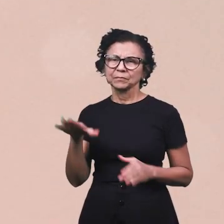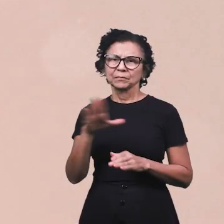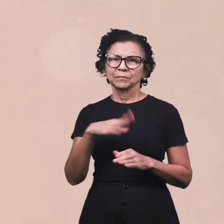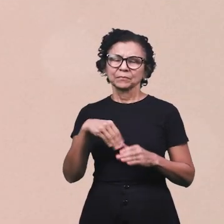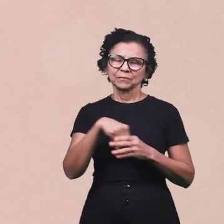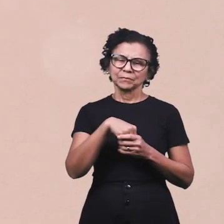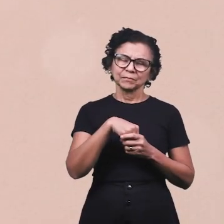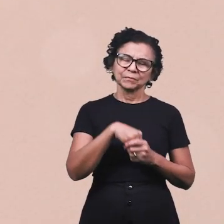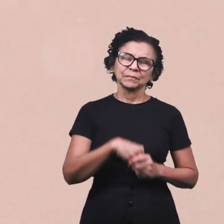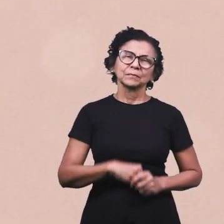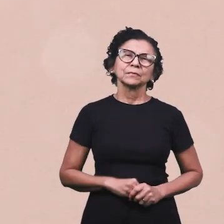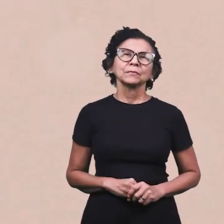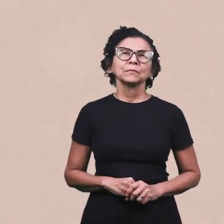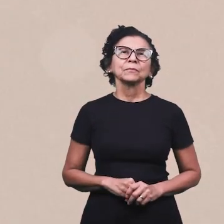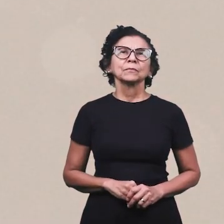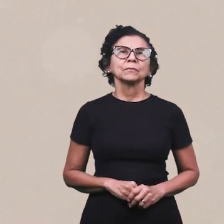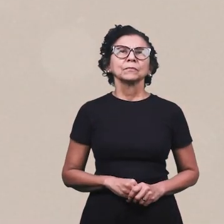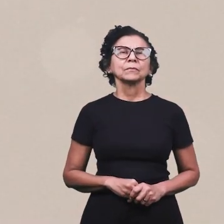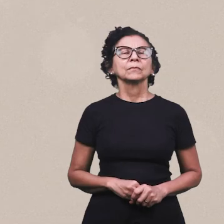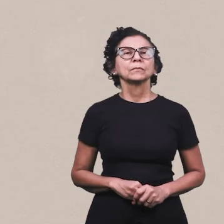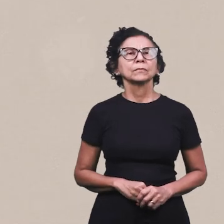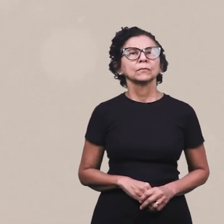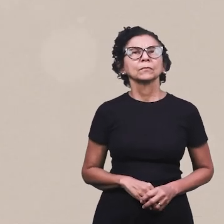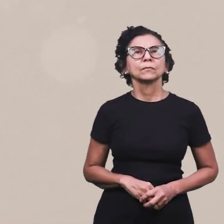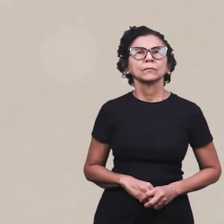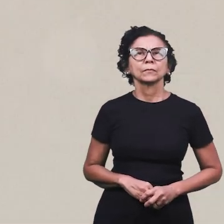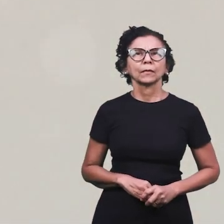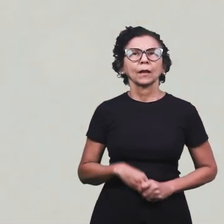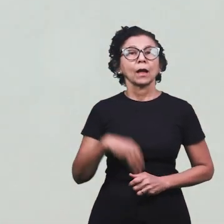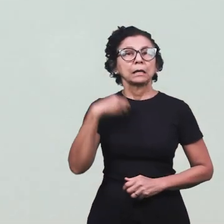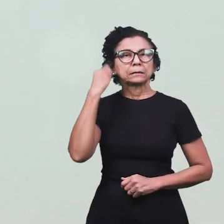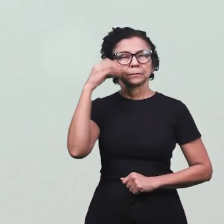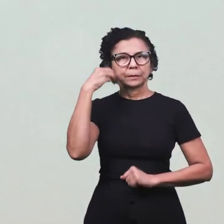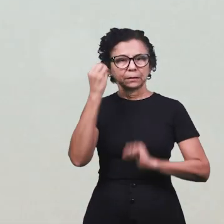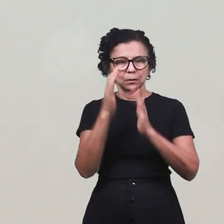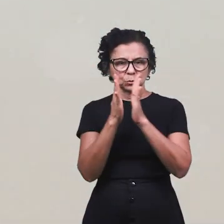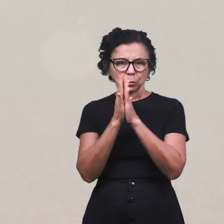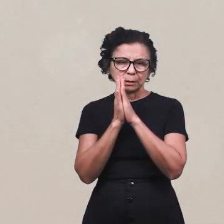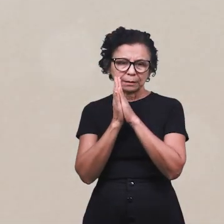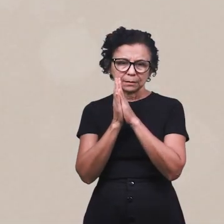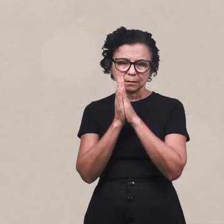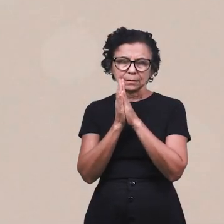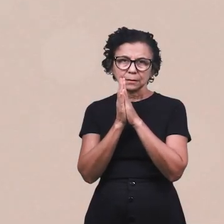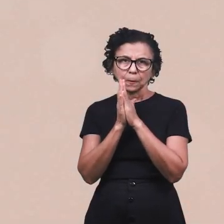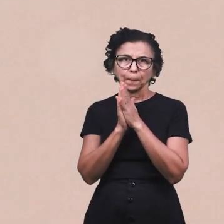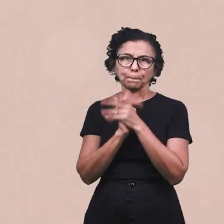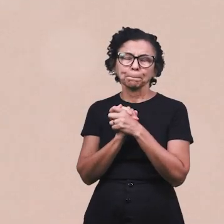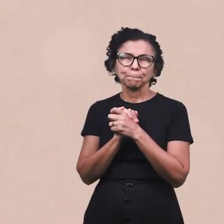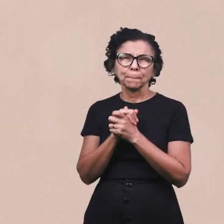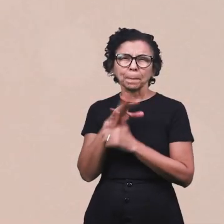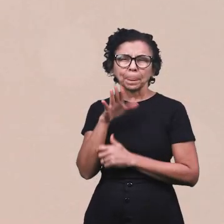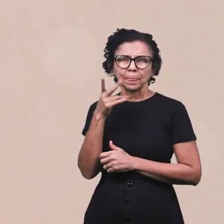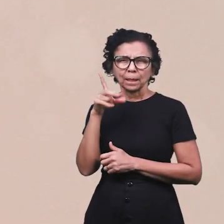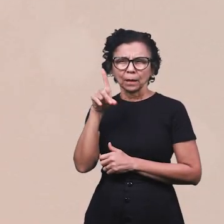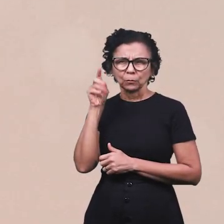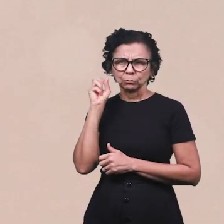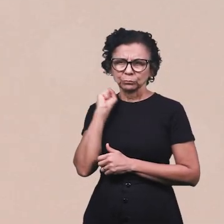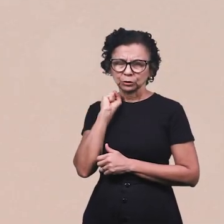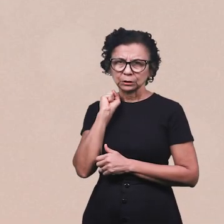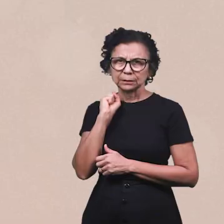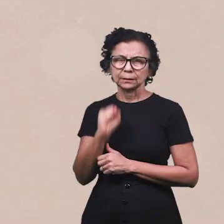em Sertãozinho. E a minha experiência em oração é a respeito de uma viagem,